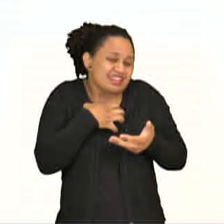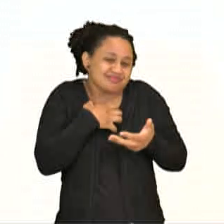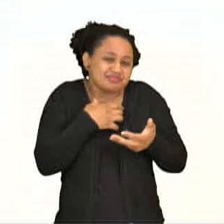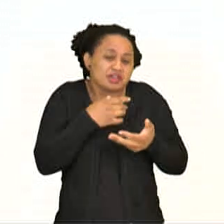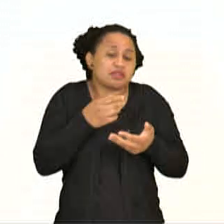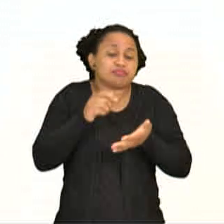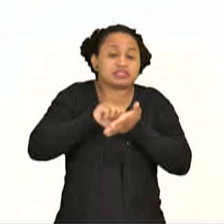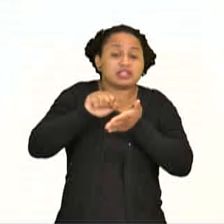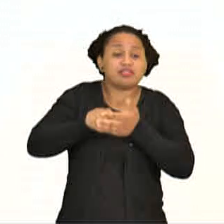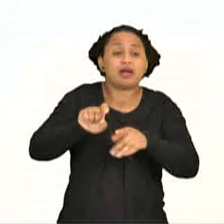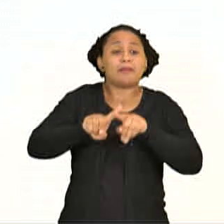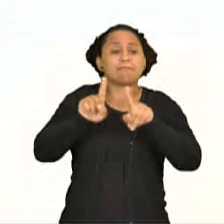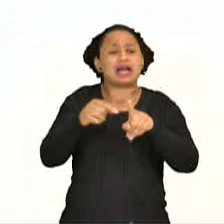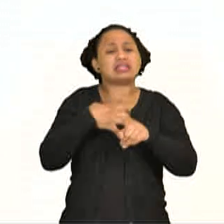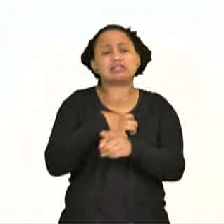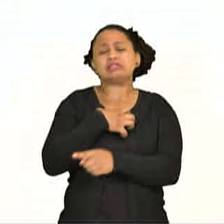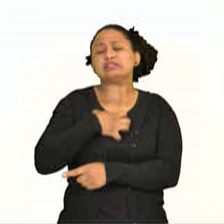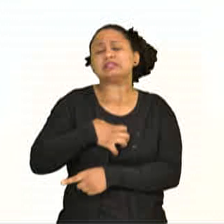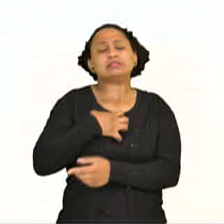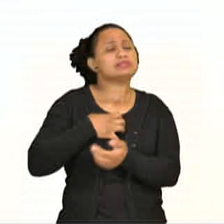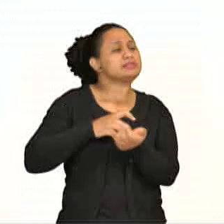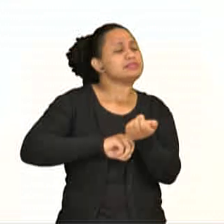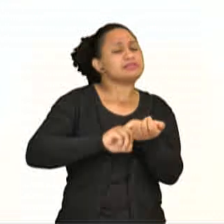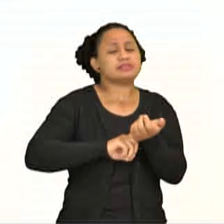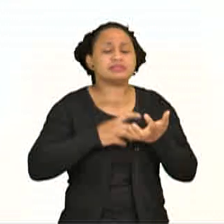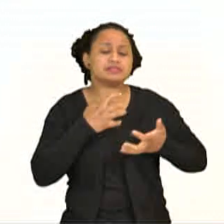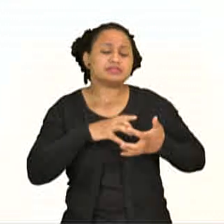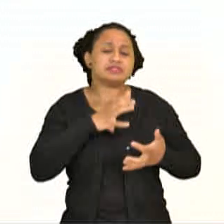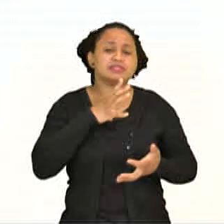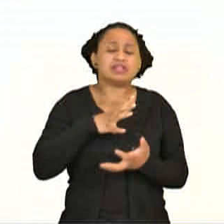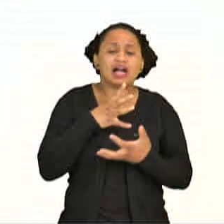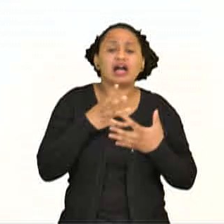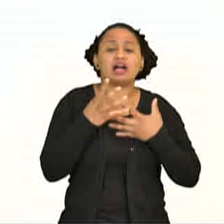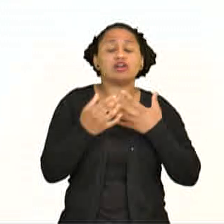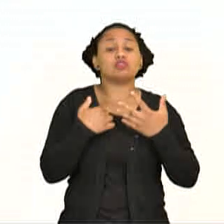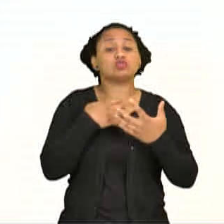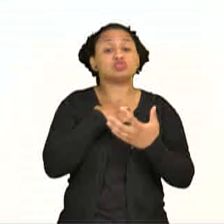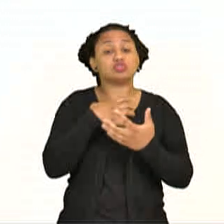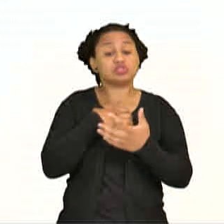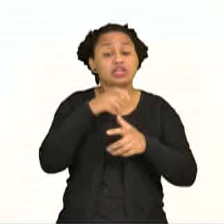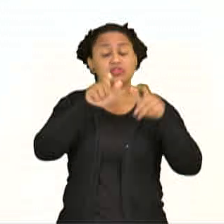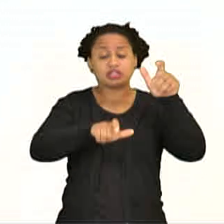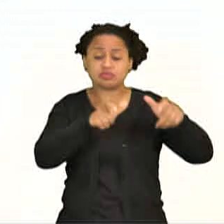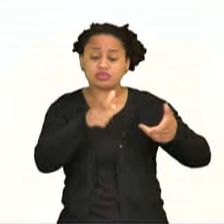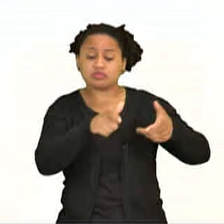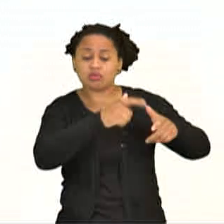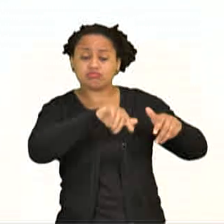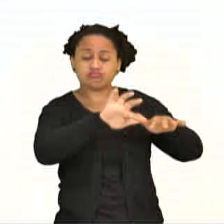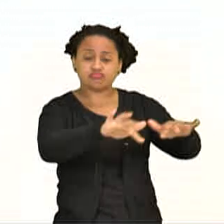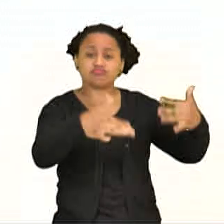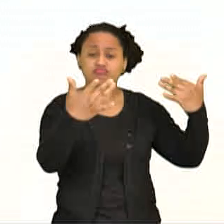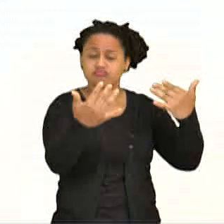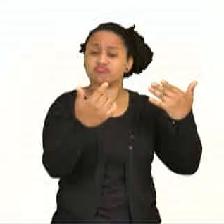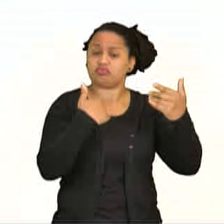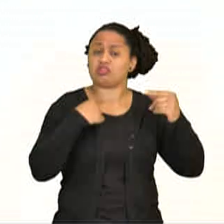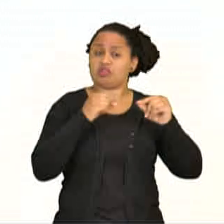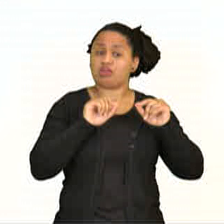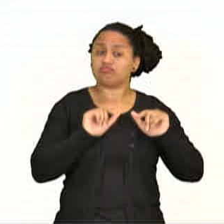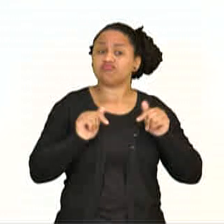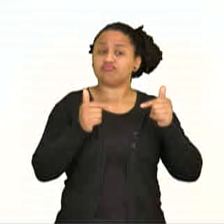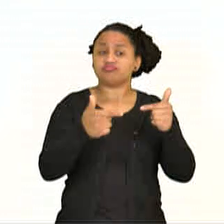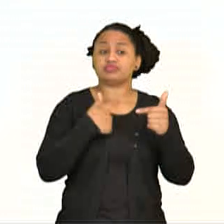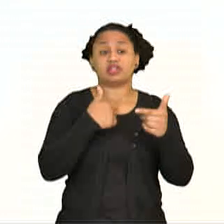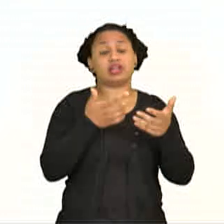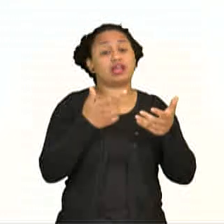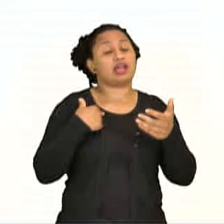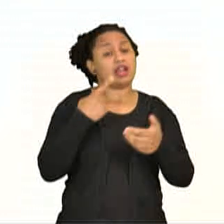estou tão enraivecido pela forma com a qual o público presentemente tem ousado a se